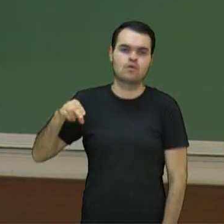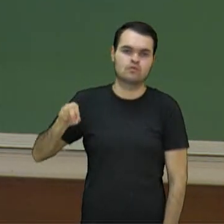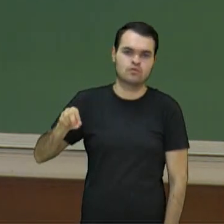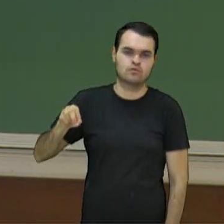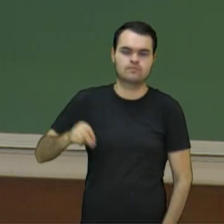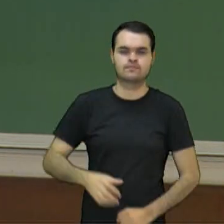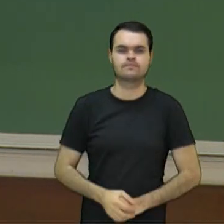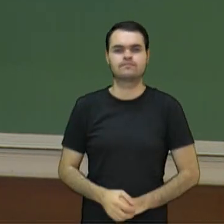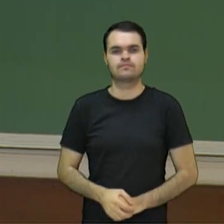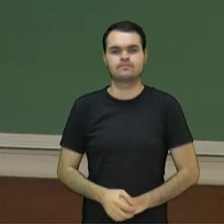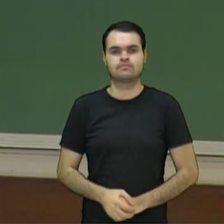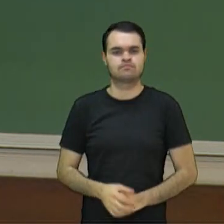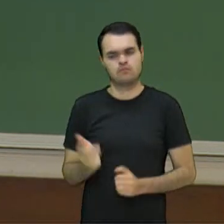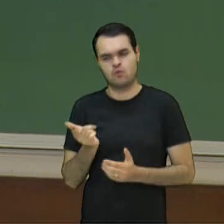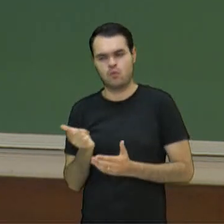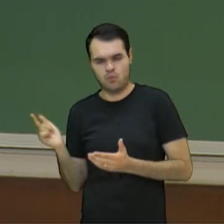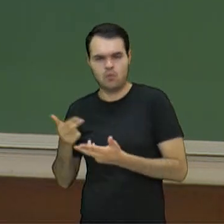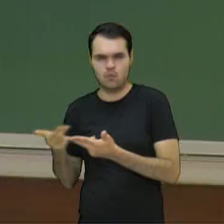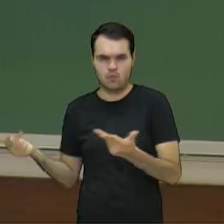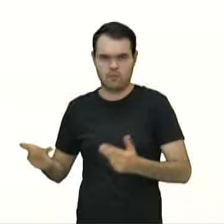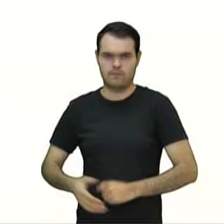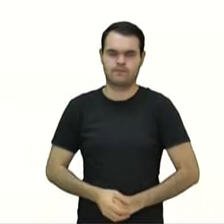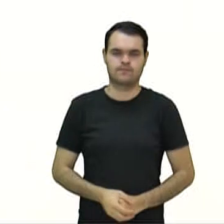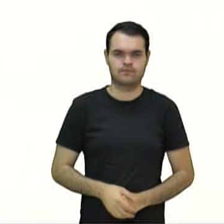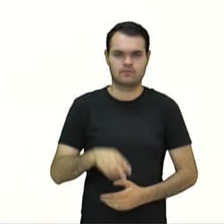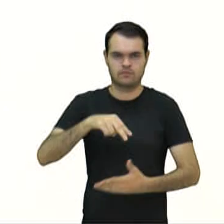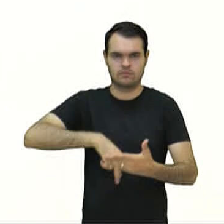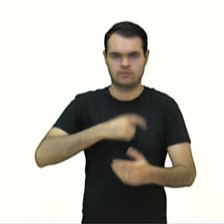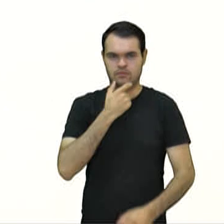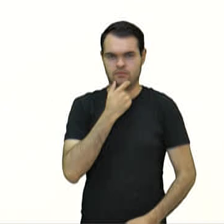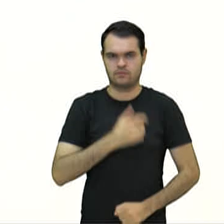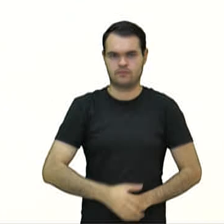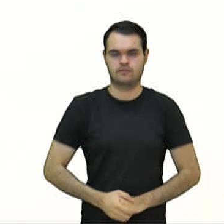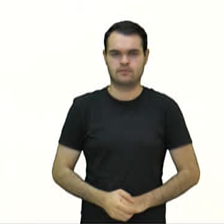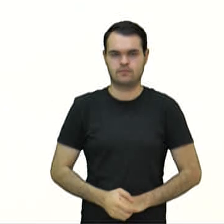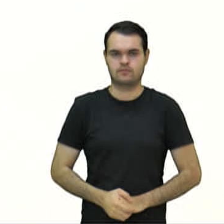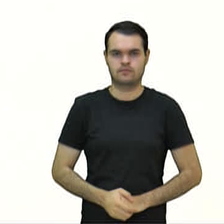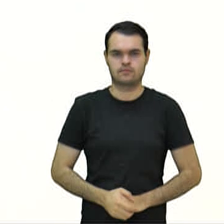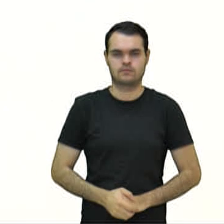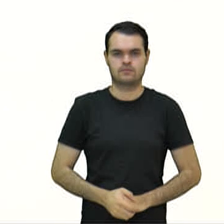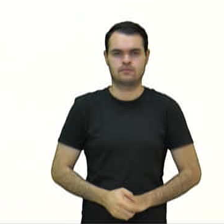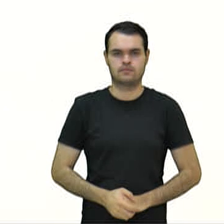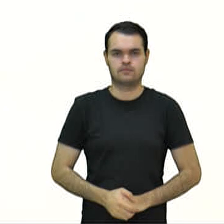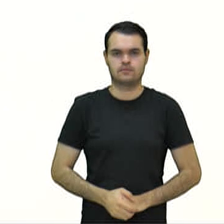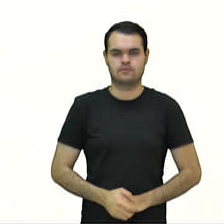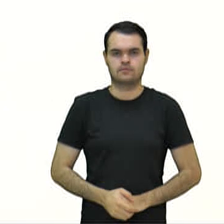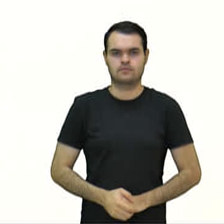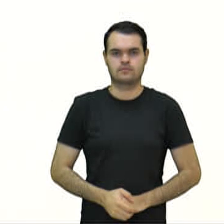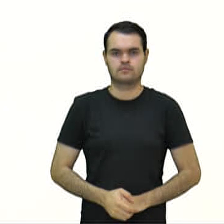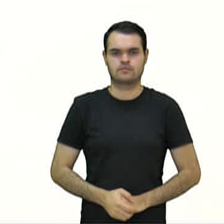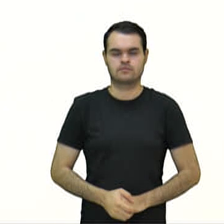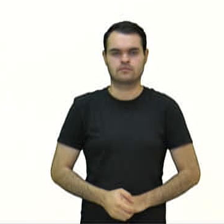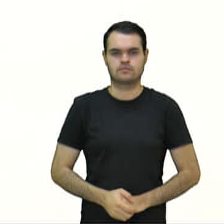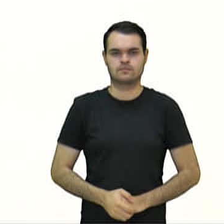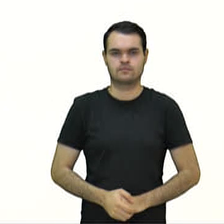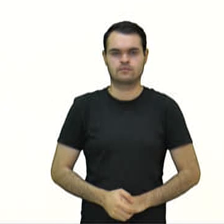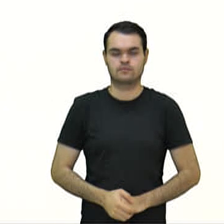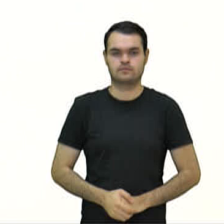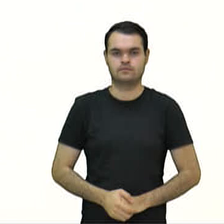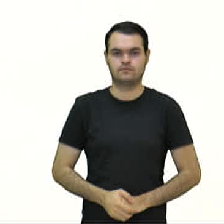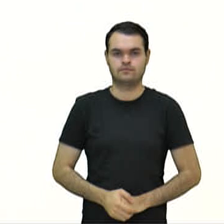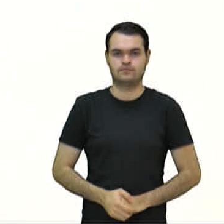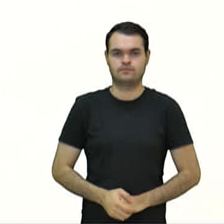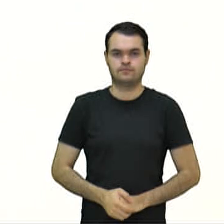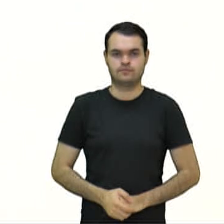Ono, dentre outros. On December 8, 1980, he was killed by a crazy fan